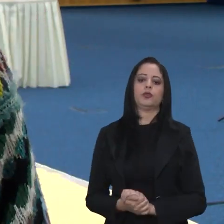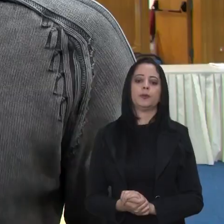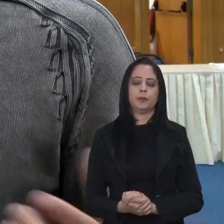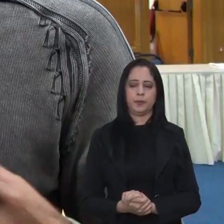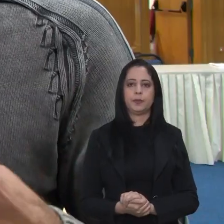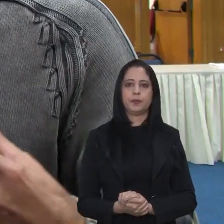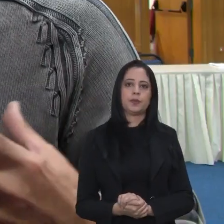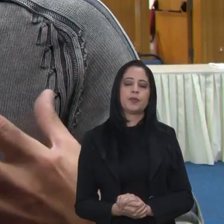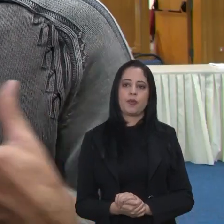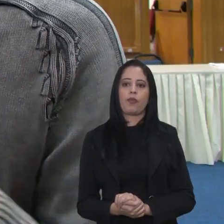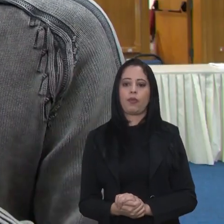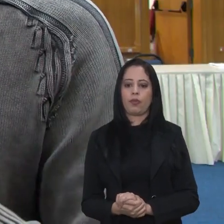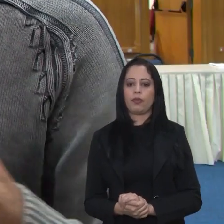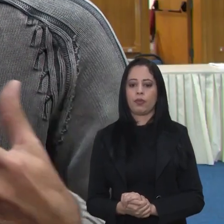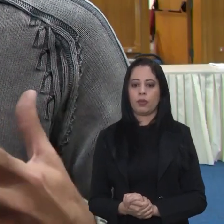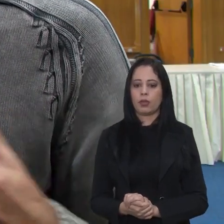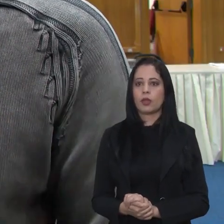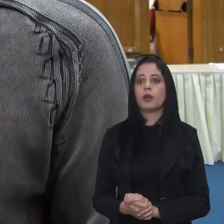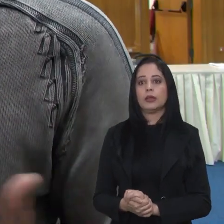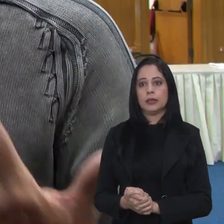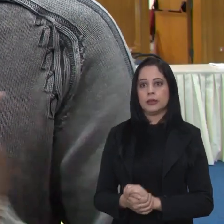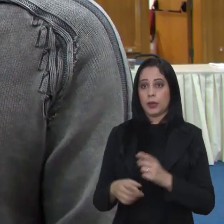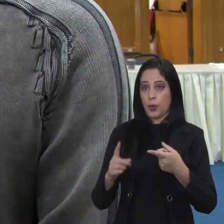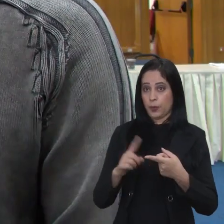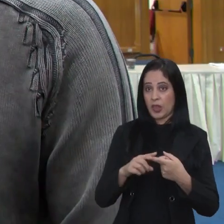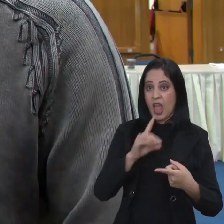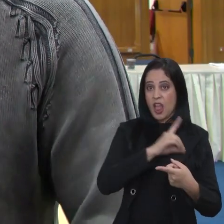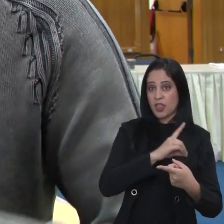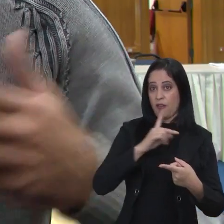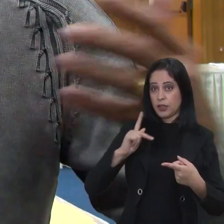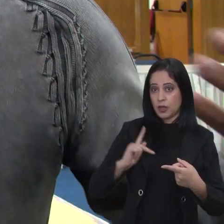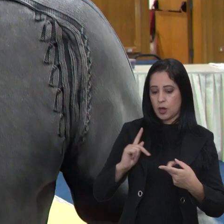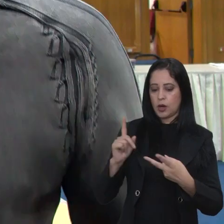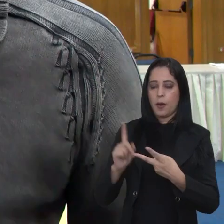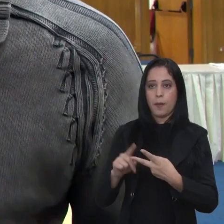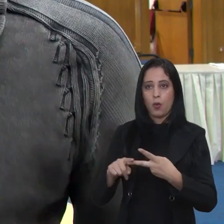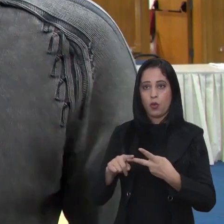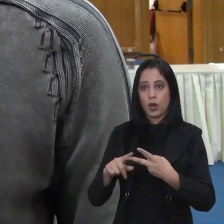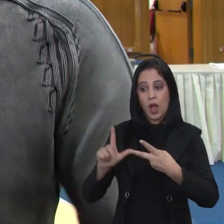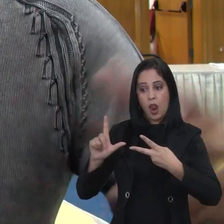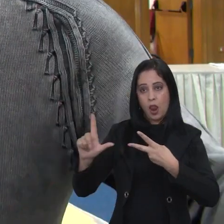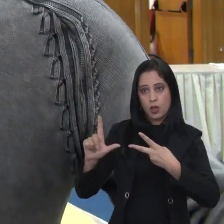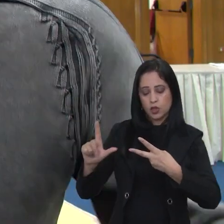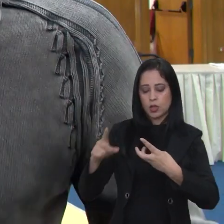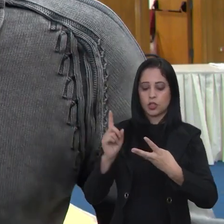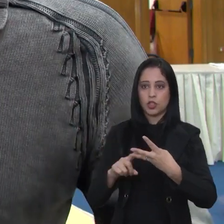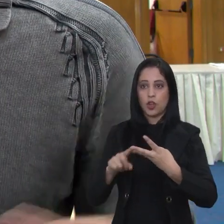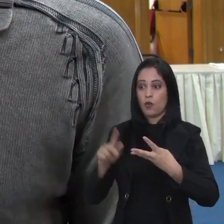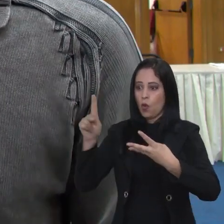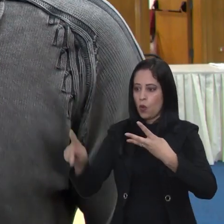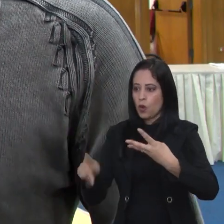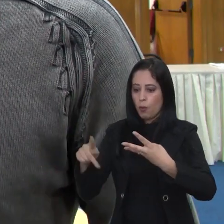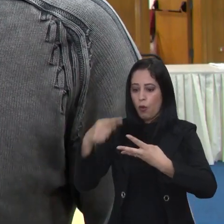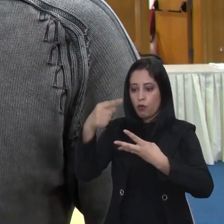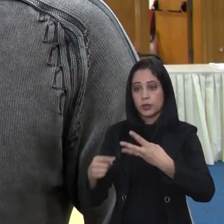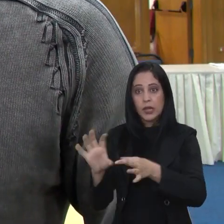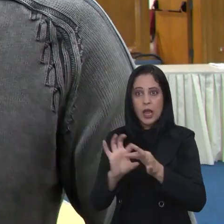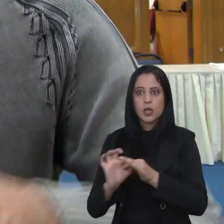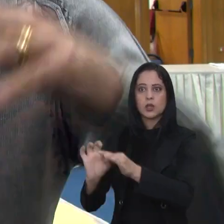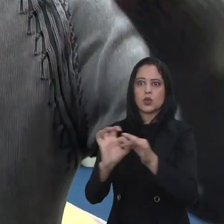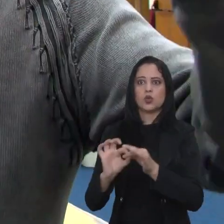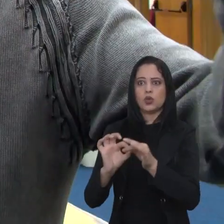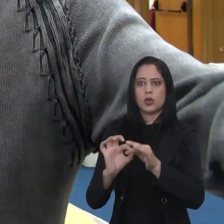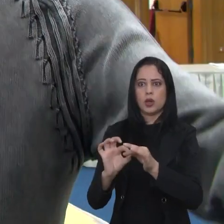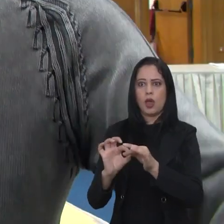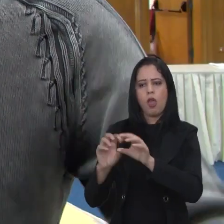população. Fazer essa ligação, Defensoria Pública, Poder Legislativo, população, para que a gente